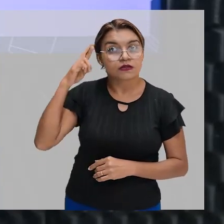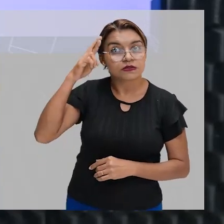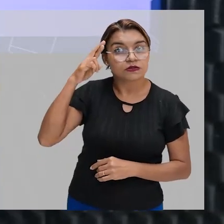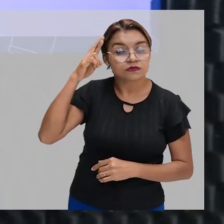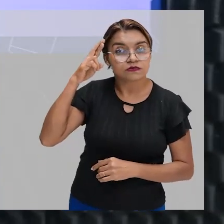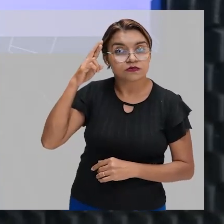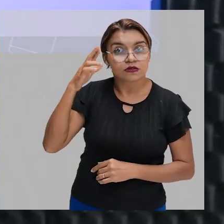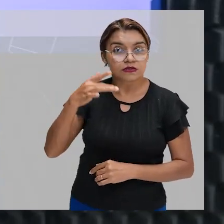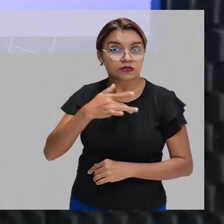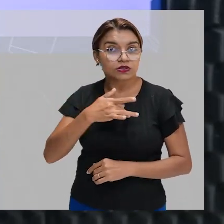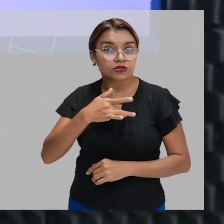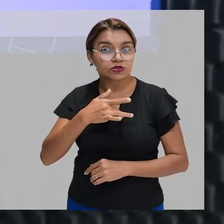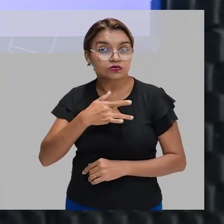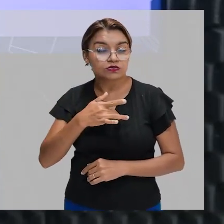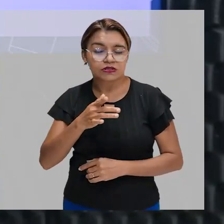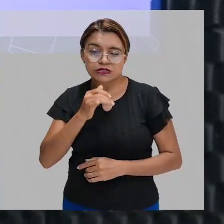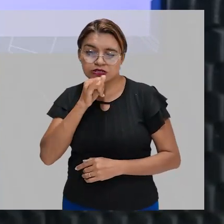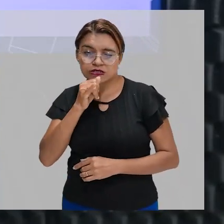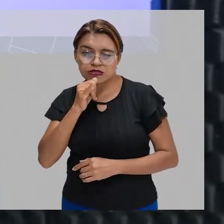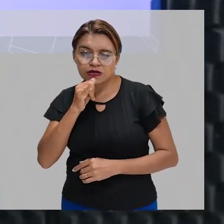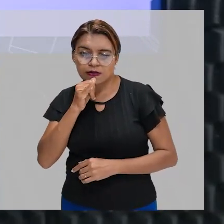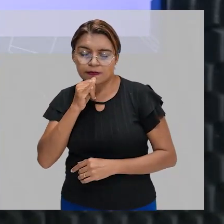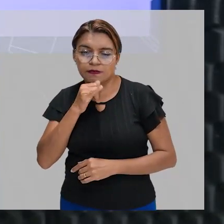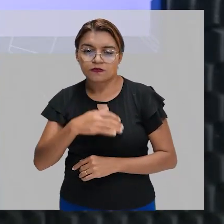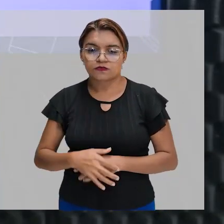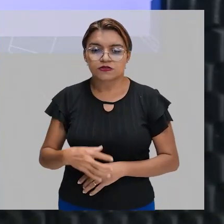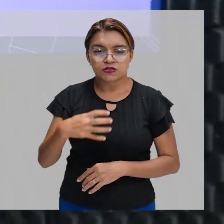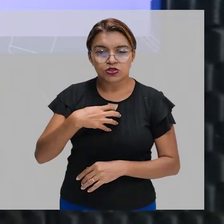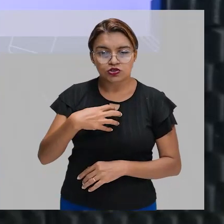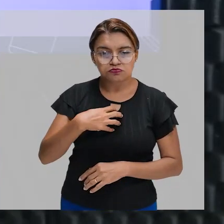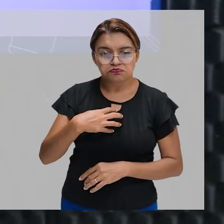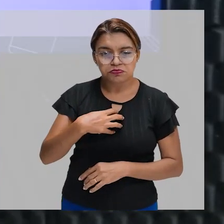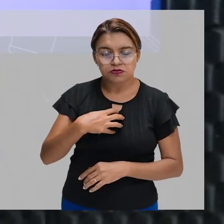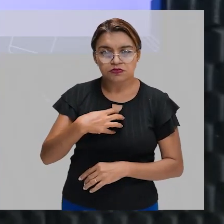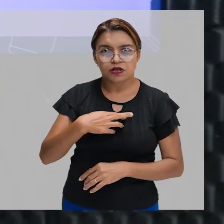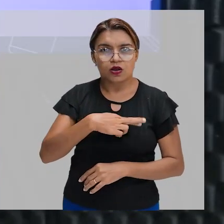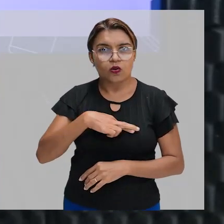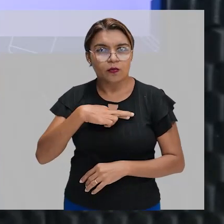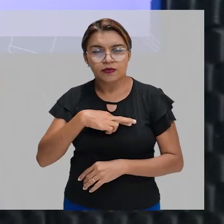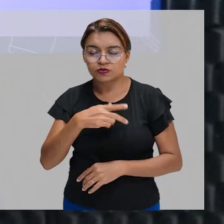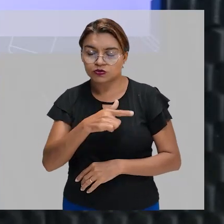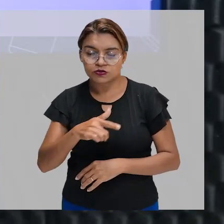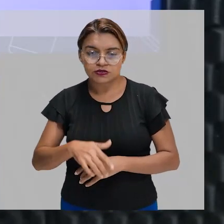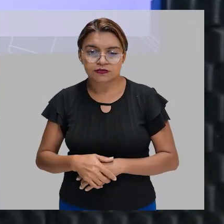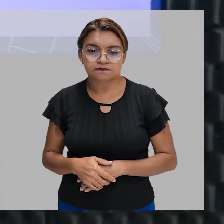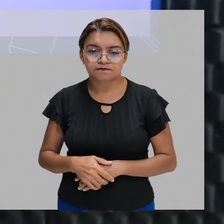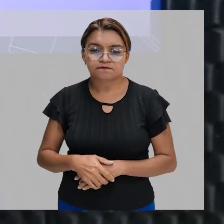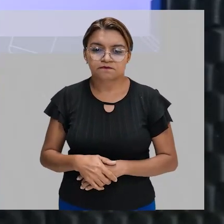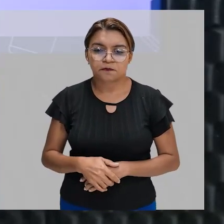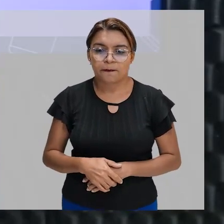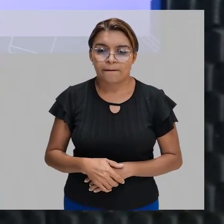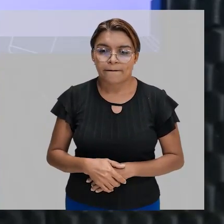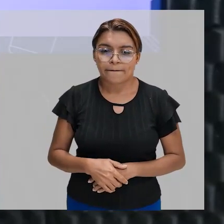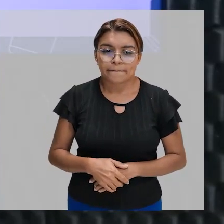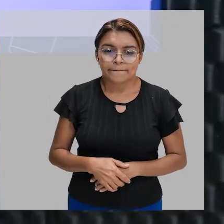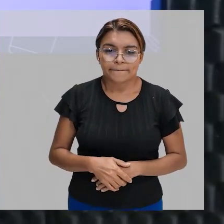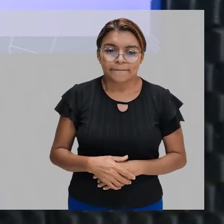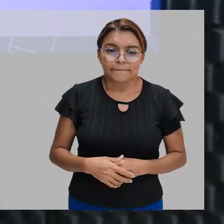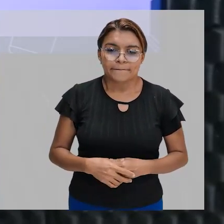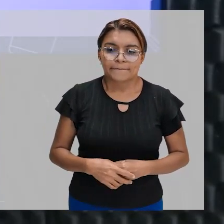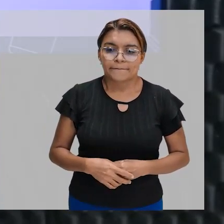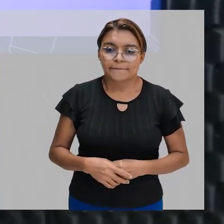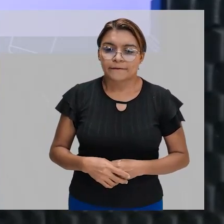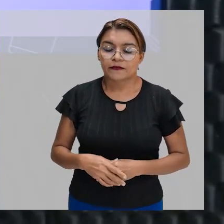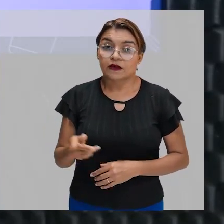sentimentalista contra o primeiro tá o seu pecado sentindo a Sá admiranda e falando com áspero soluços